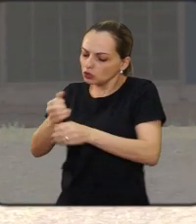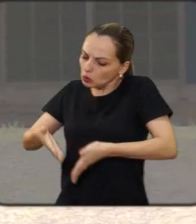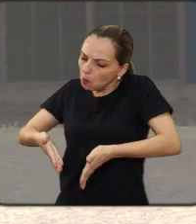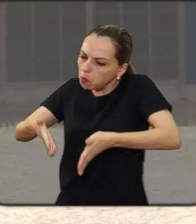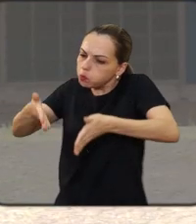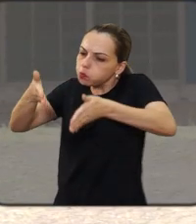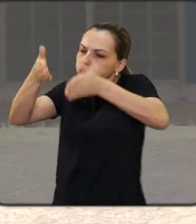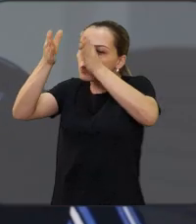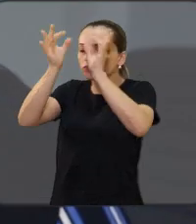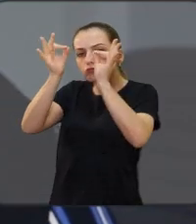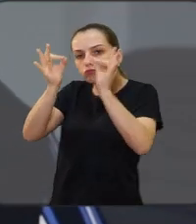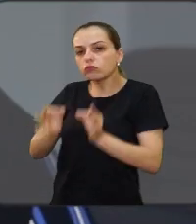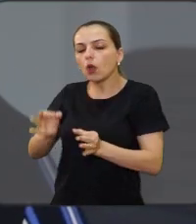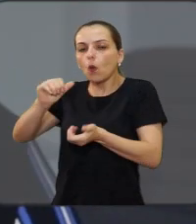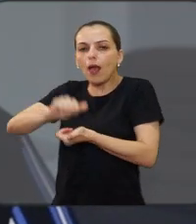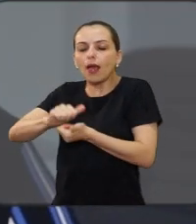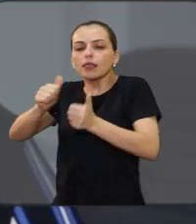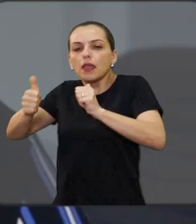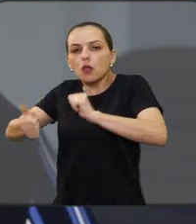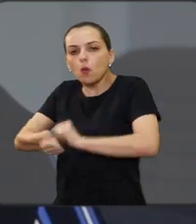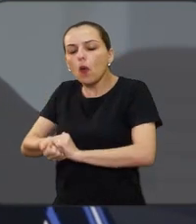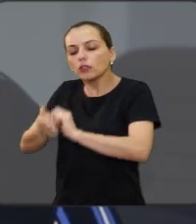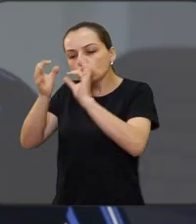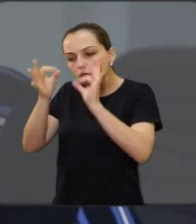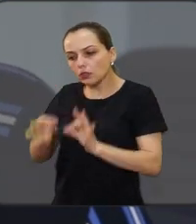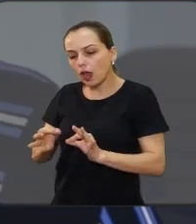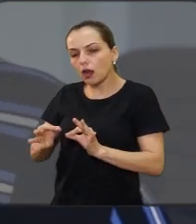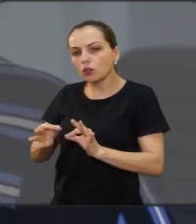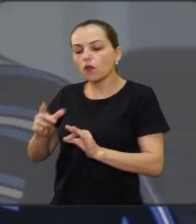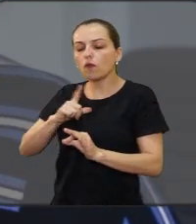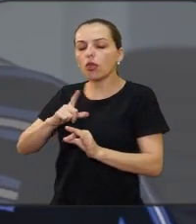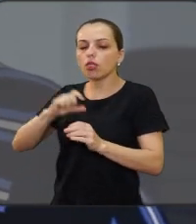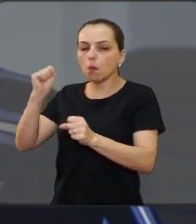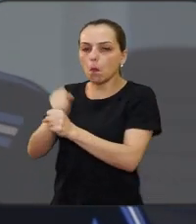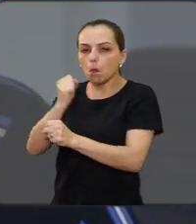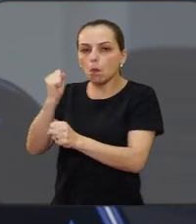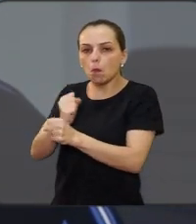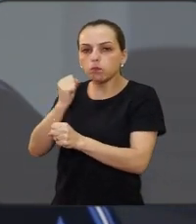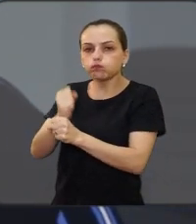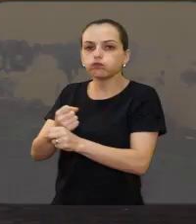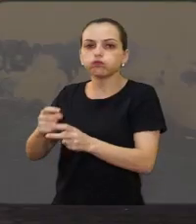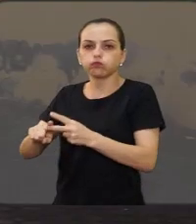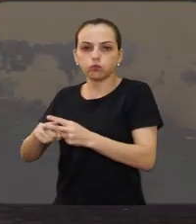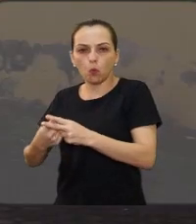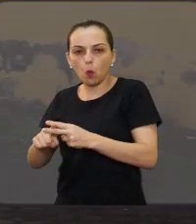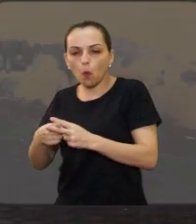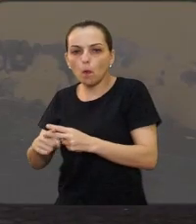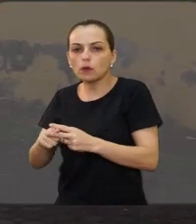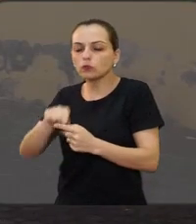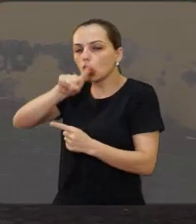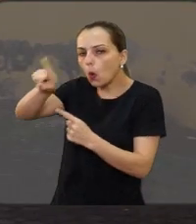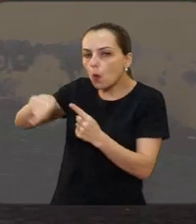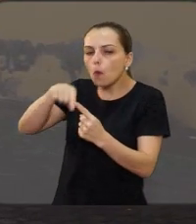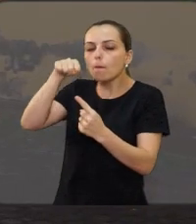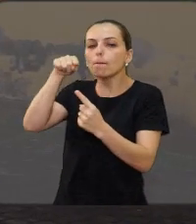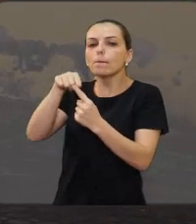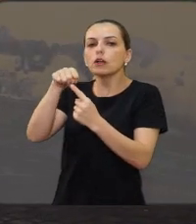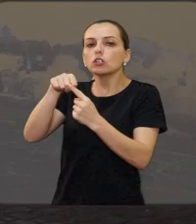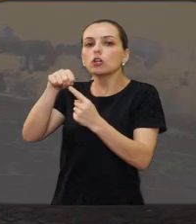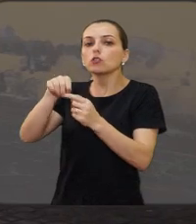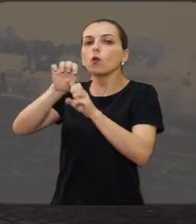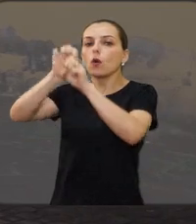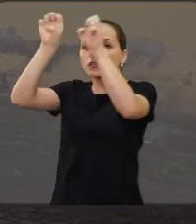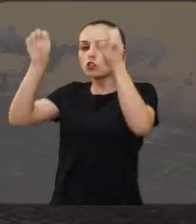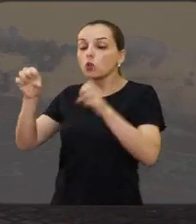vai apropriar, ser adequado para a gente fazer as obras que nós necessitamos para o objetivo que a gente tem agora para essa